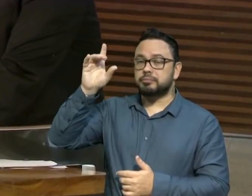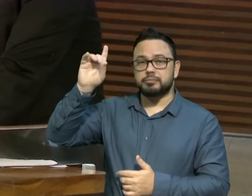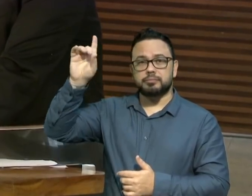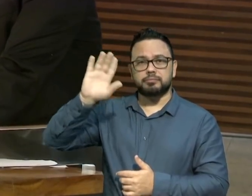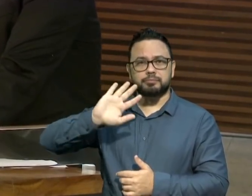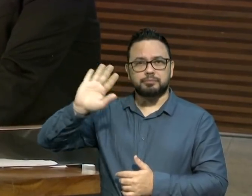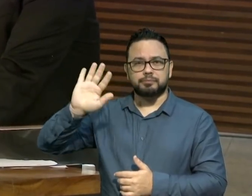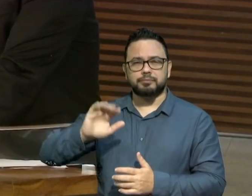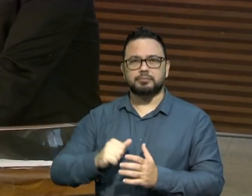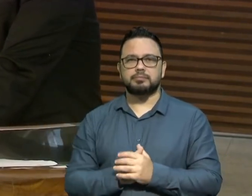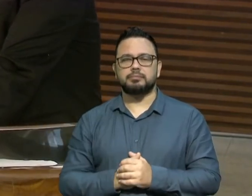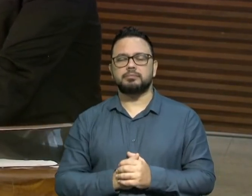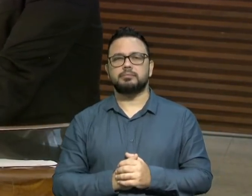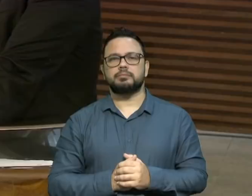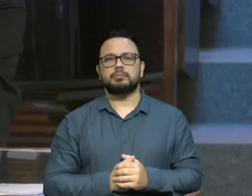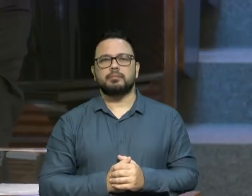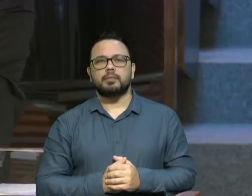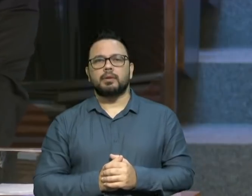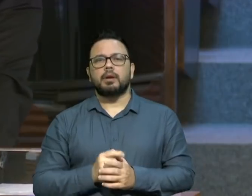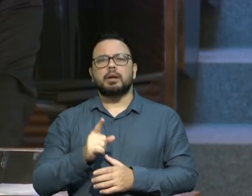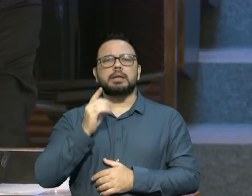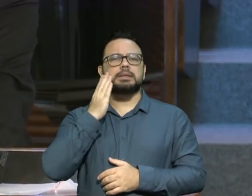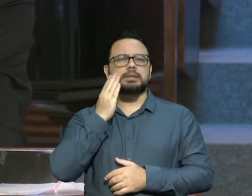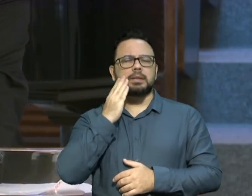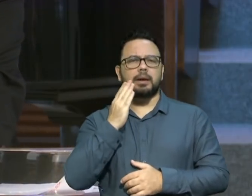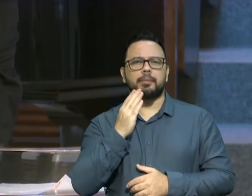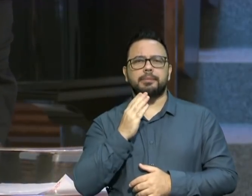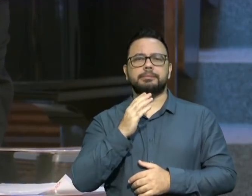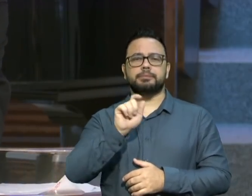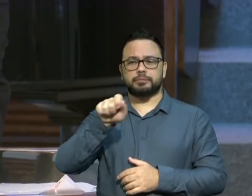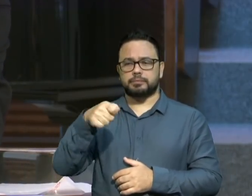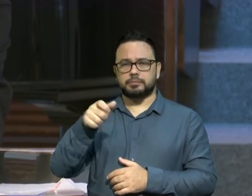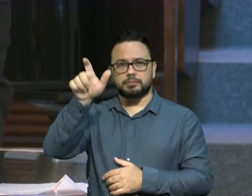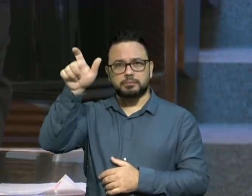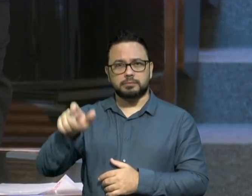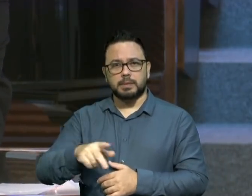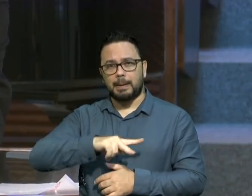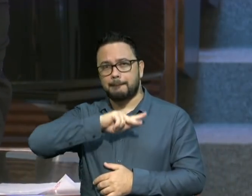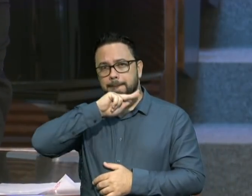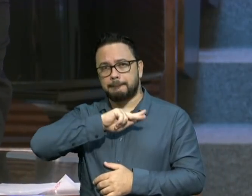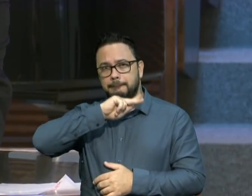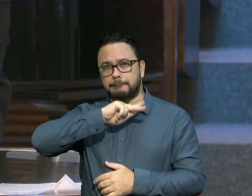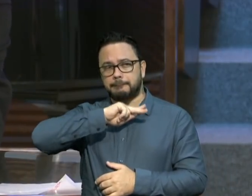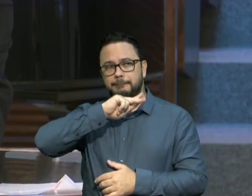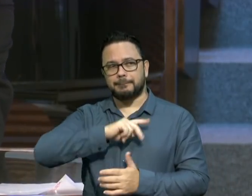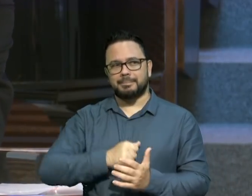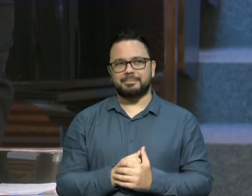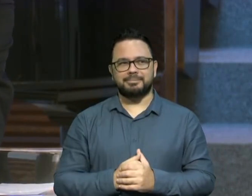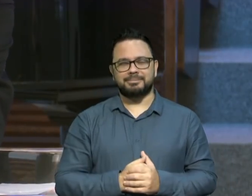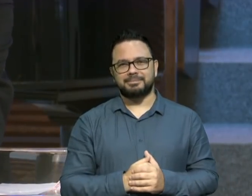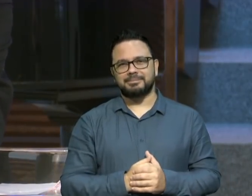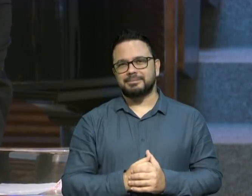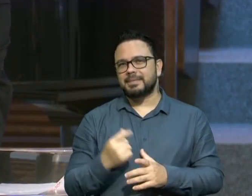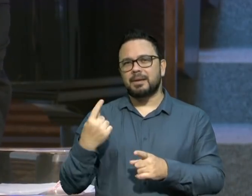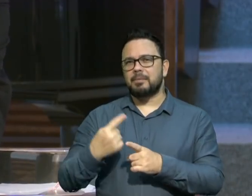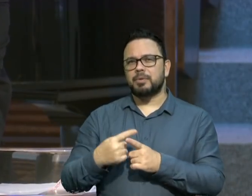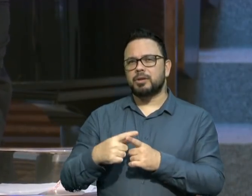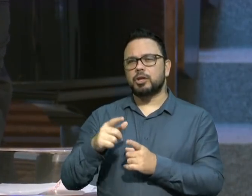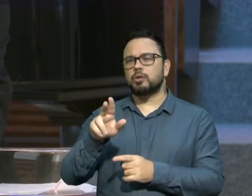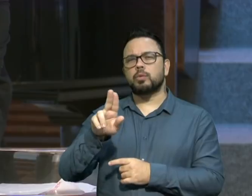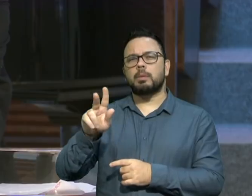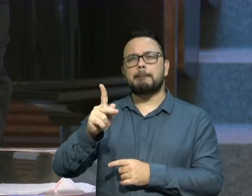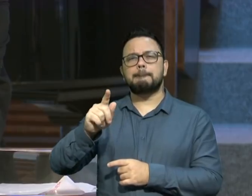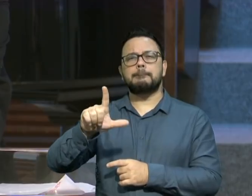o que que é isso você sabe que o nome de Platão original é Aristóteles porque deram o nome de Platão